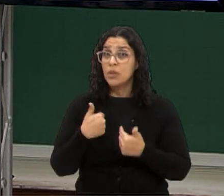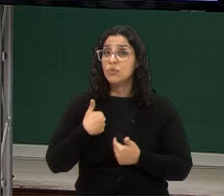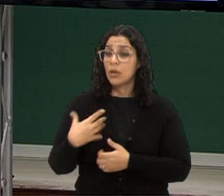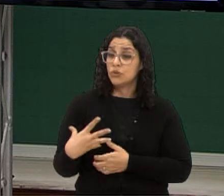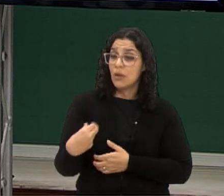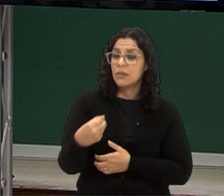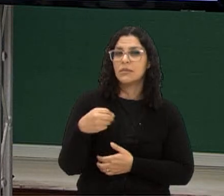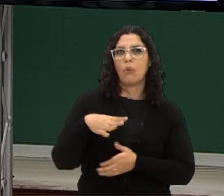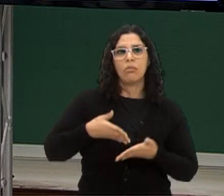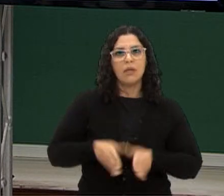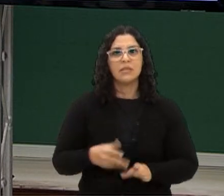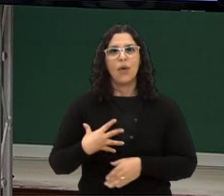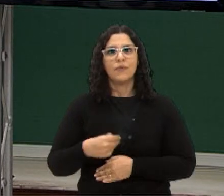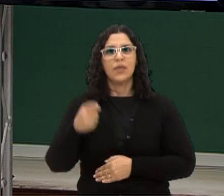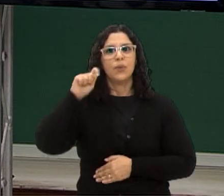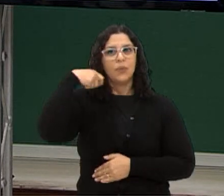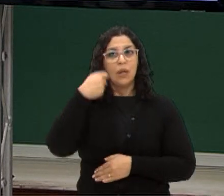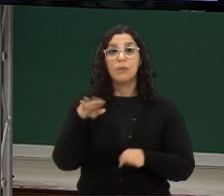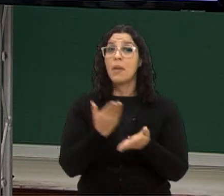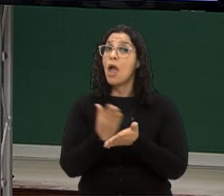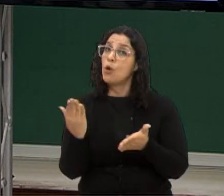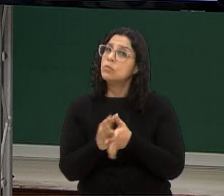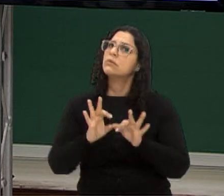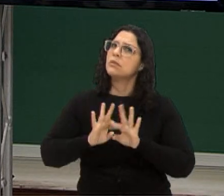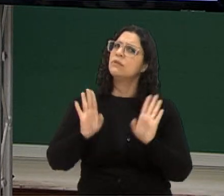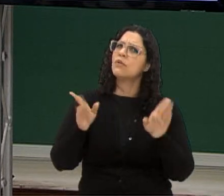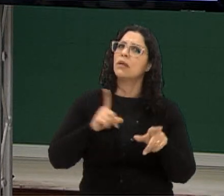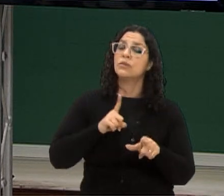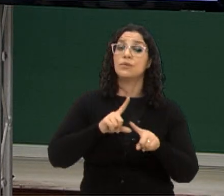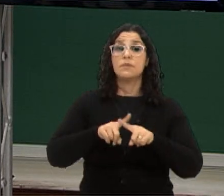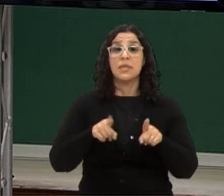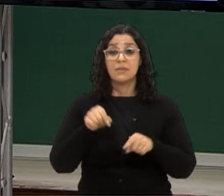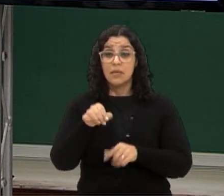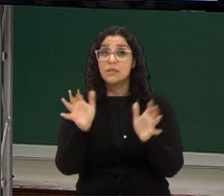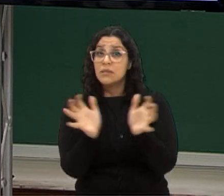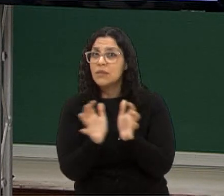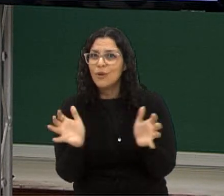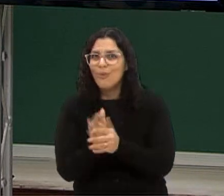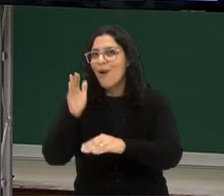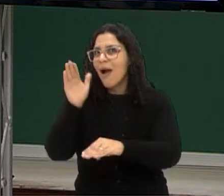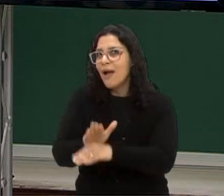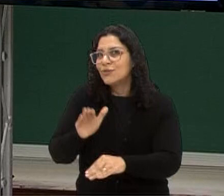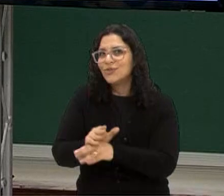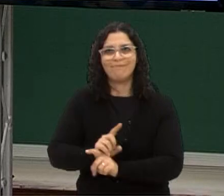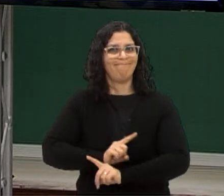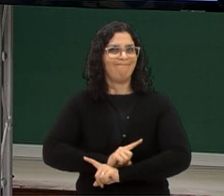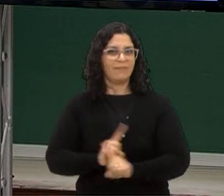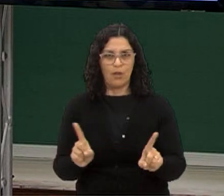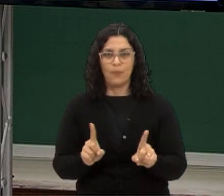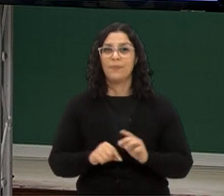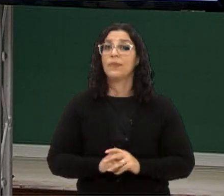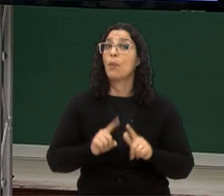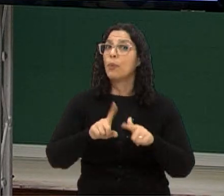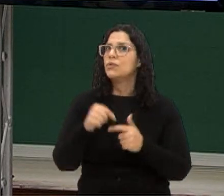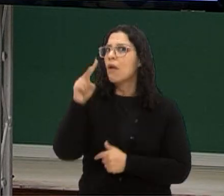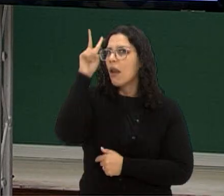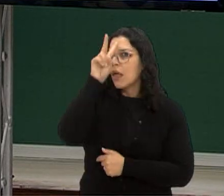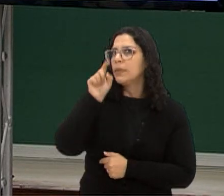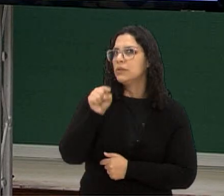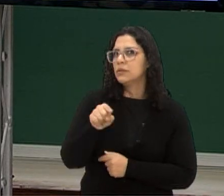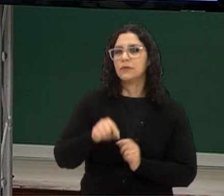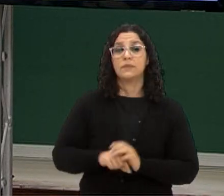os escravizados ou até mesmo os alforriados, os libertos. Então, e eles não foram contemplados nesse momento. Então, lembre-se